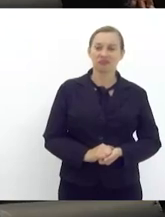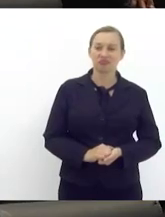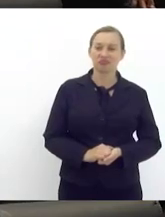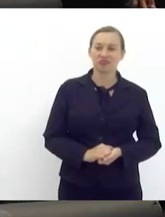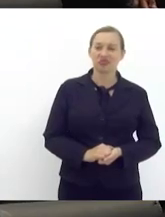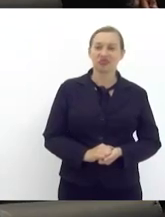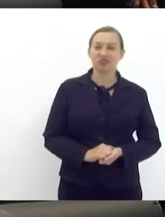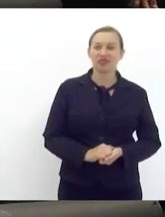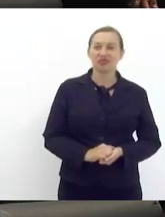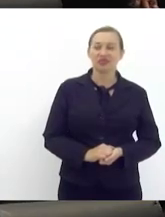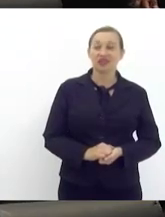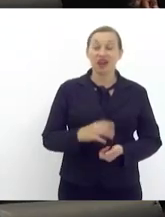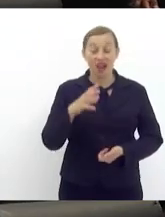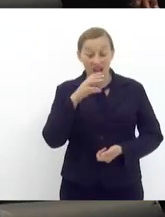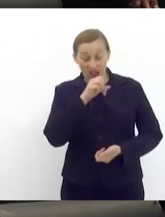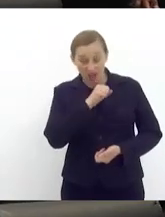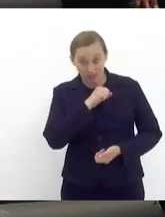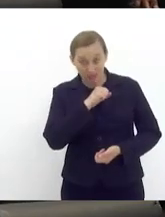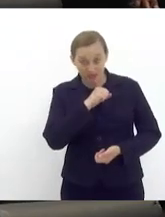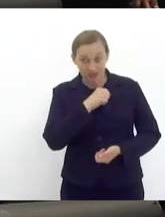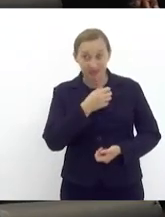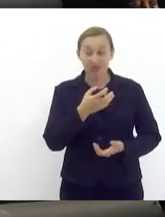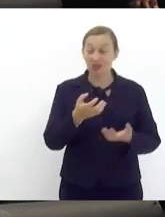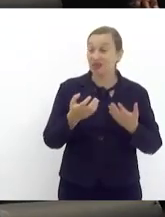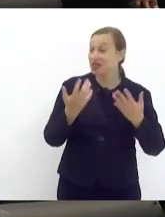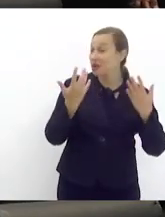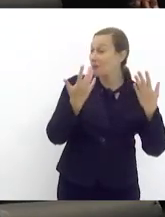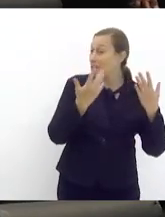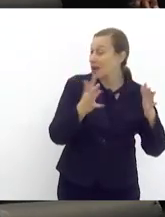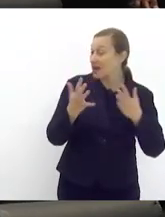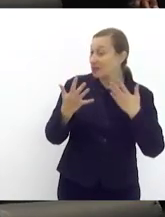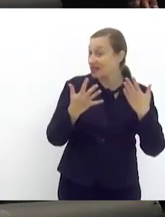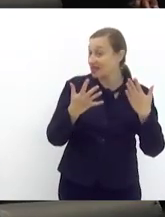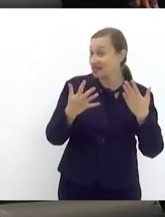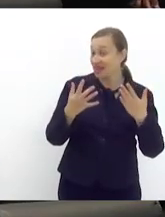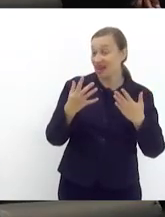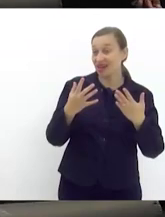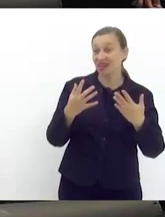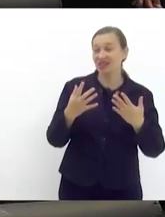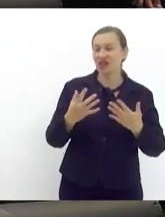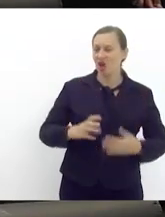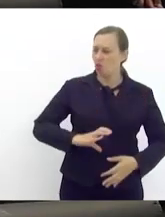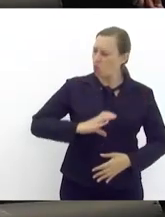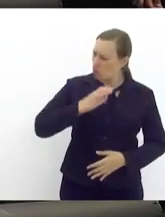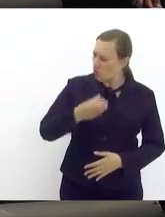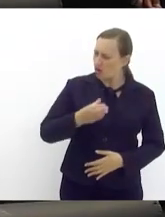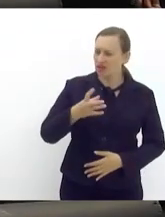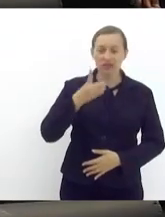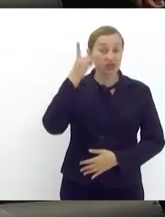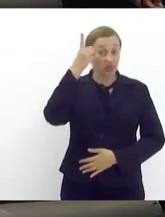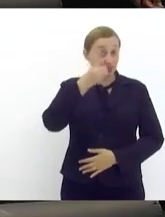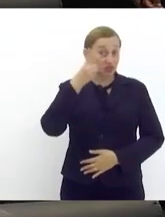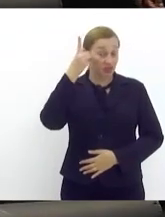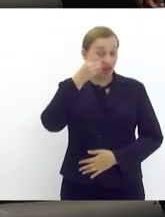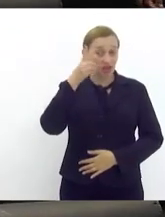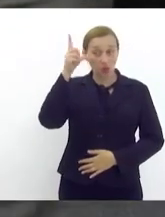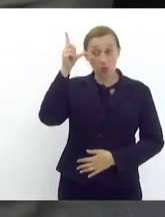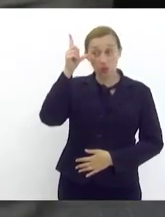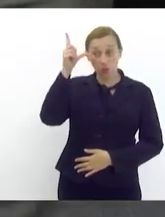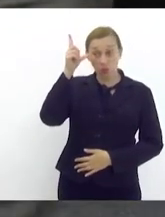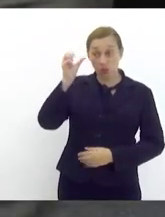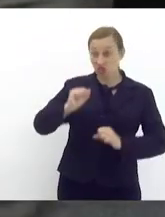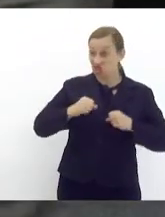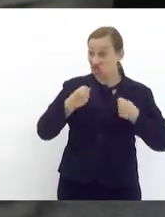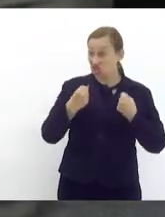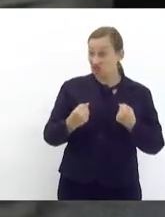Muito, deputada Dani, por favor. Muito rapidamente, queria parabenizar a coragem da deputada Lucinha de